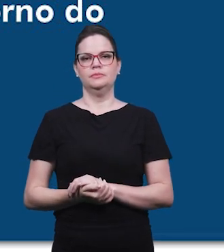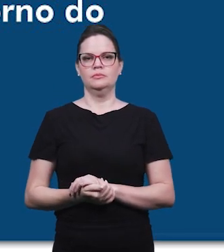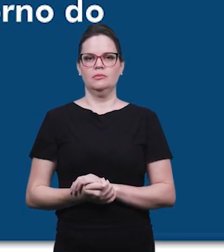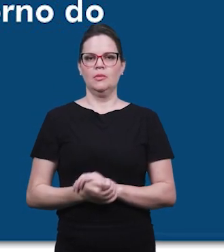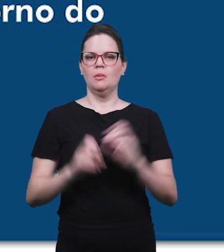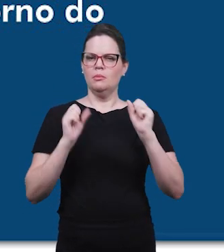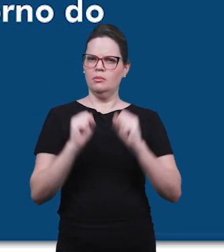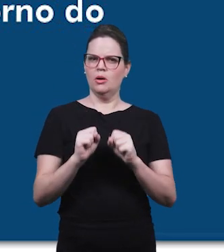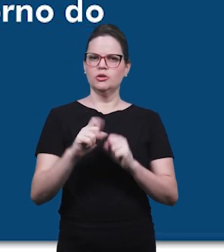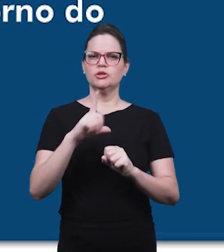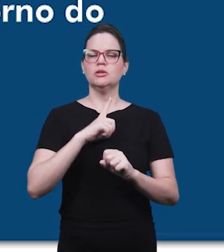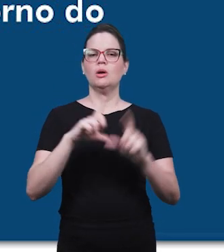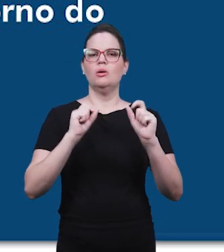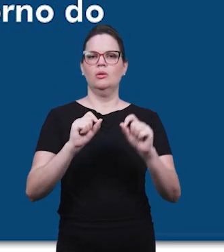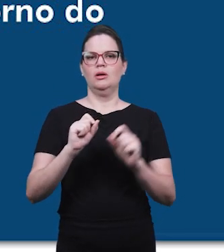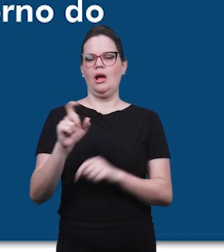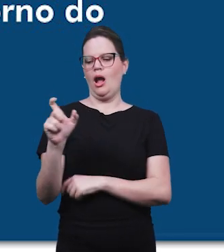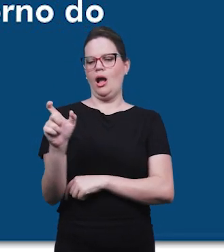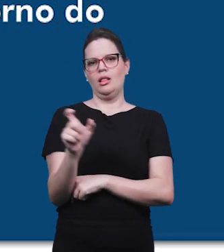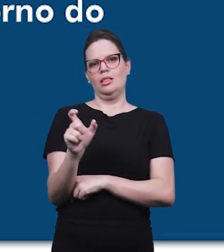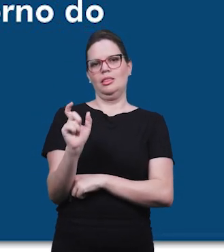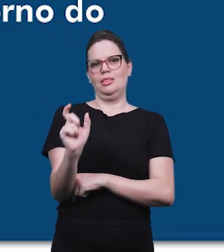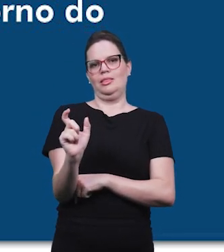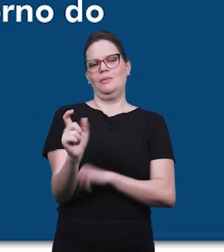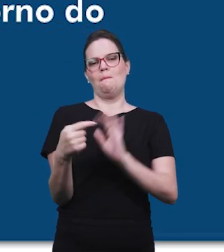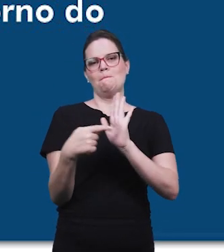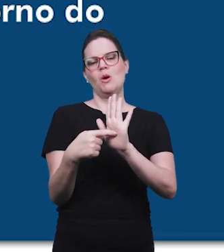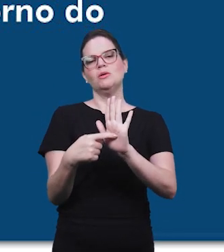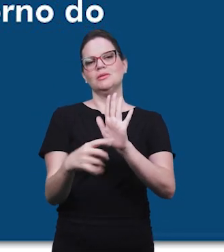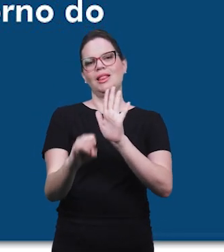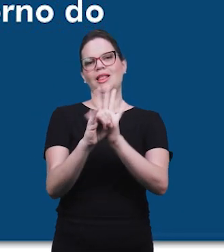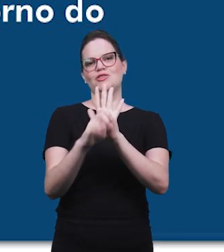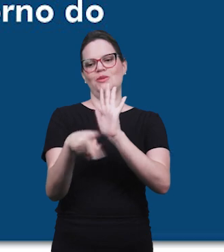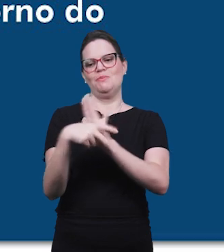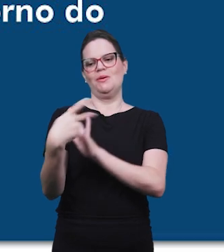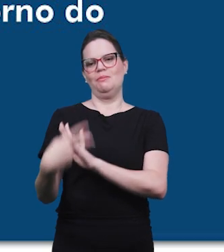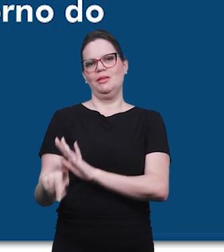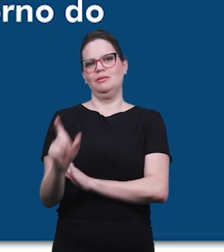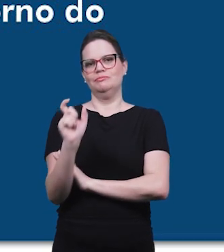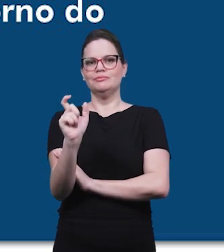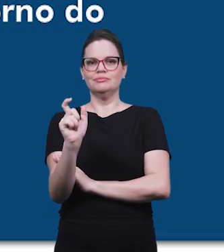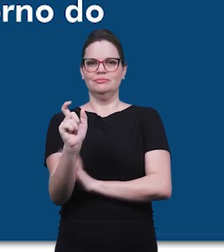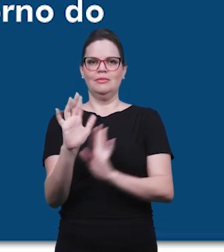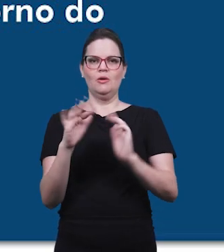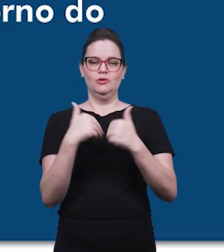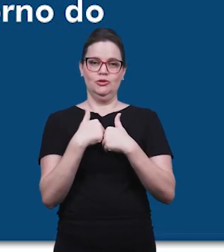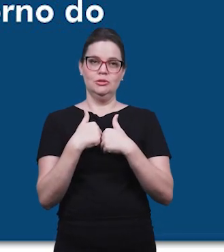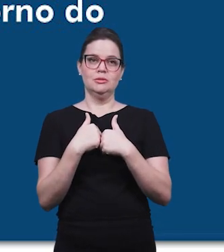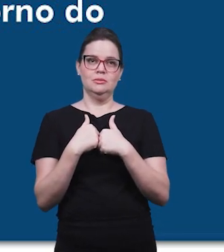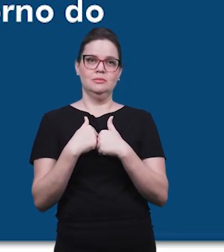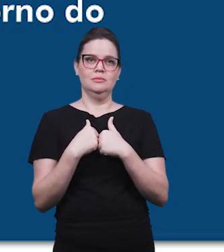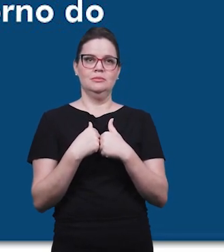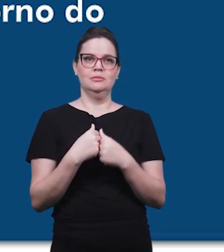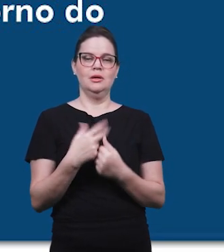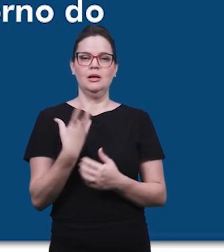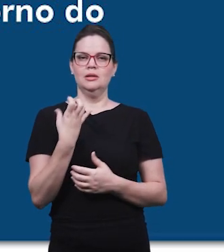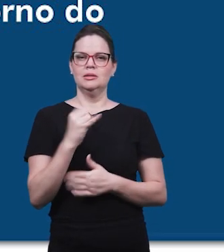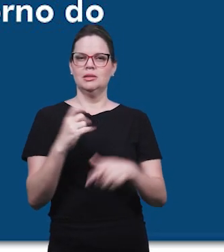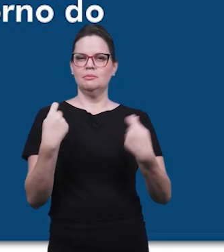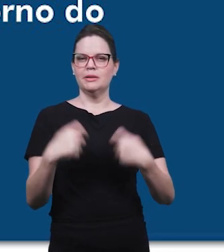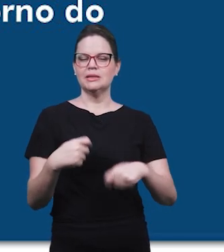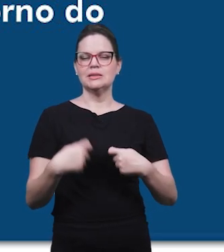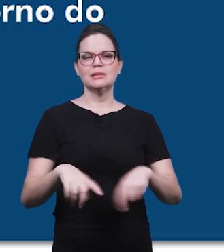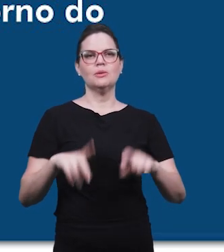direito a uma carteirinha, né, de identificação. Se precisar de